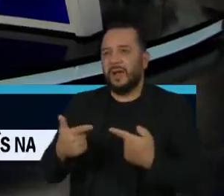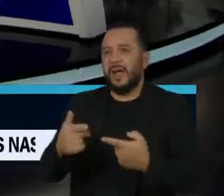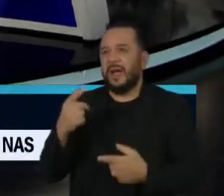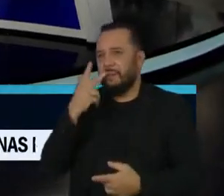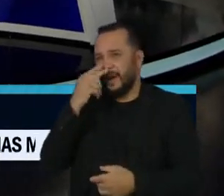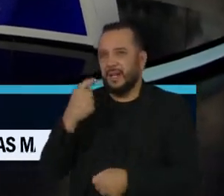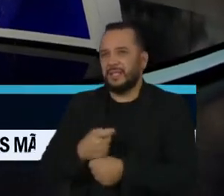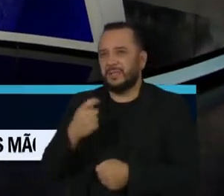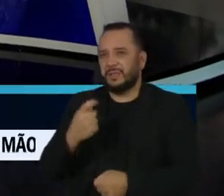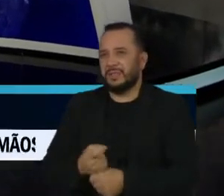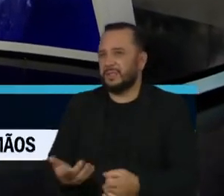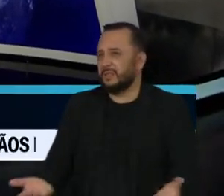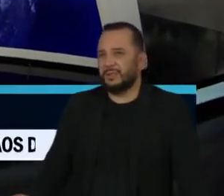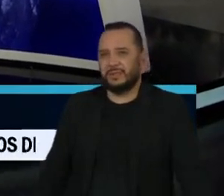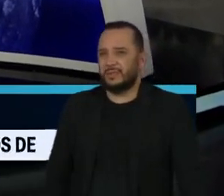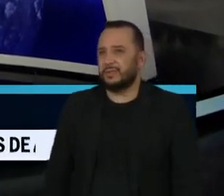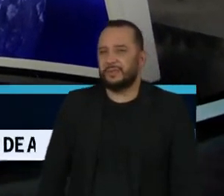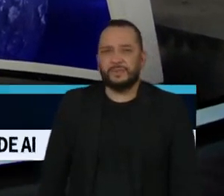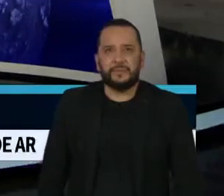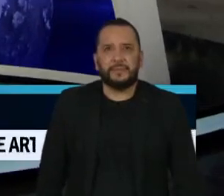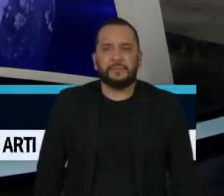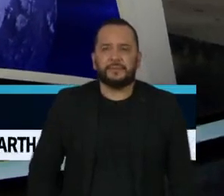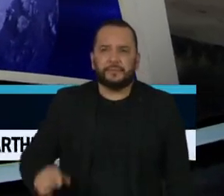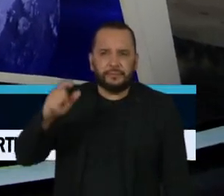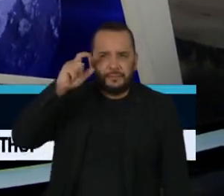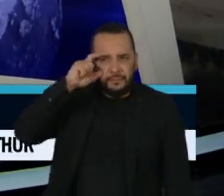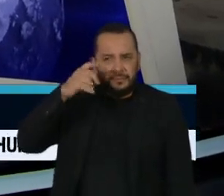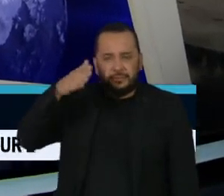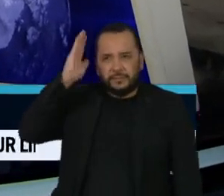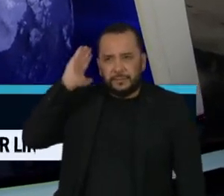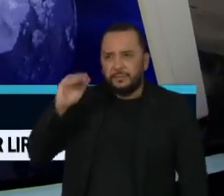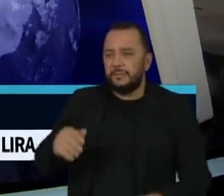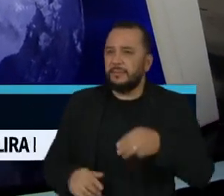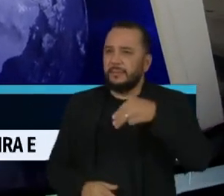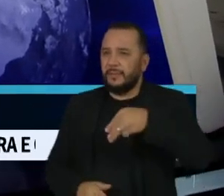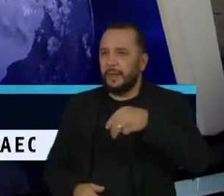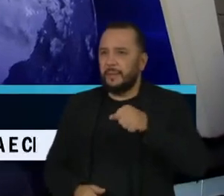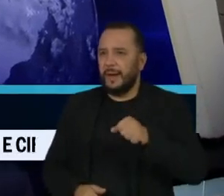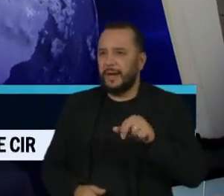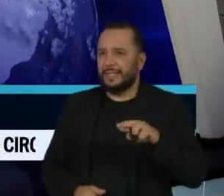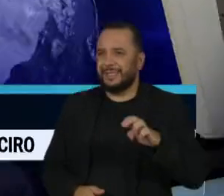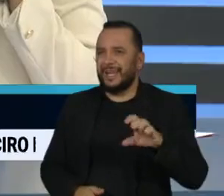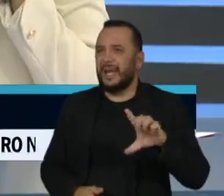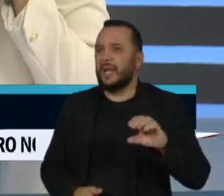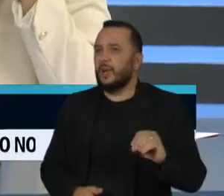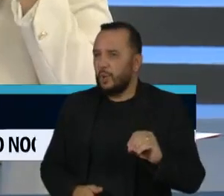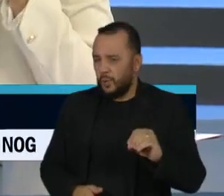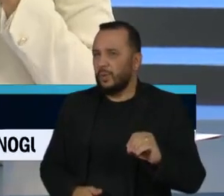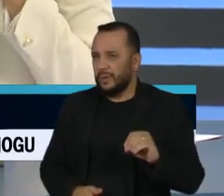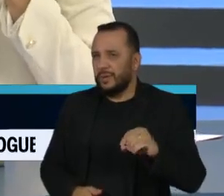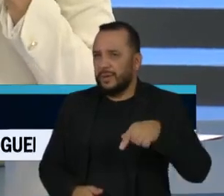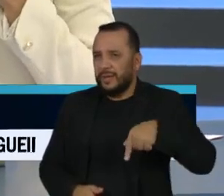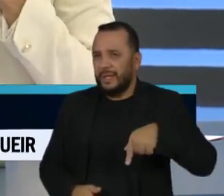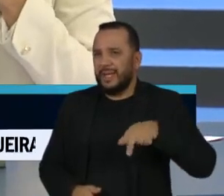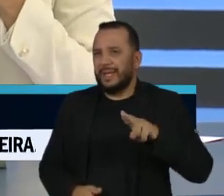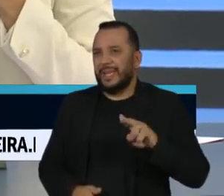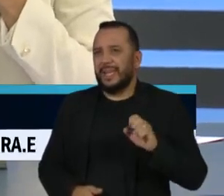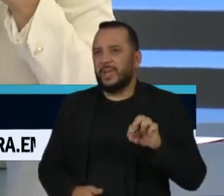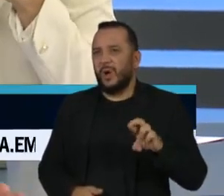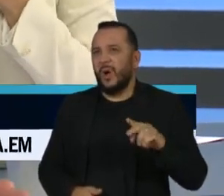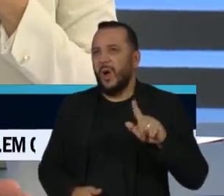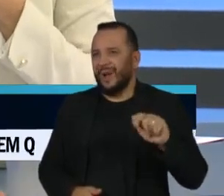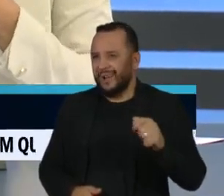Agora, professor, Paulo Guedes e Marcelo Queiroga vão conseguir convencer em Davos? Nós temos temas espinhosos em pauta, né? Economia,